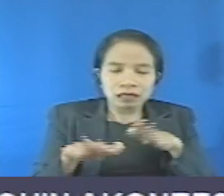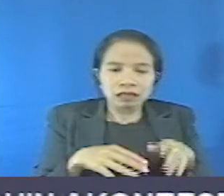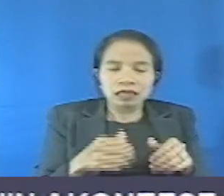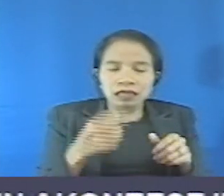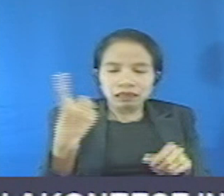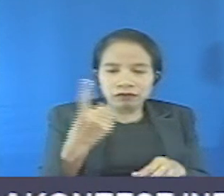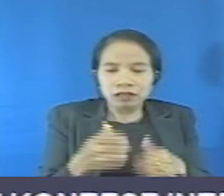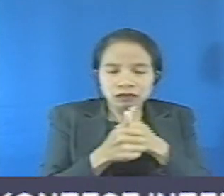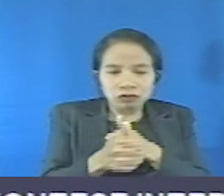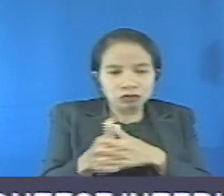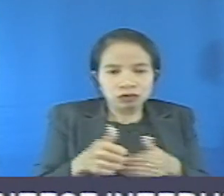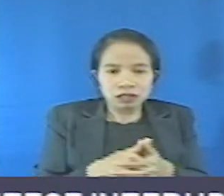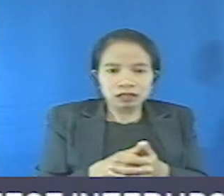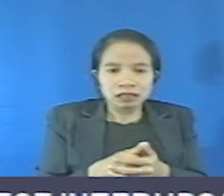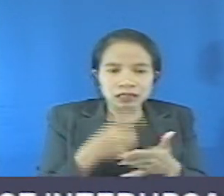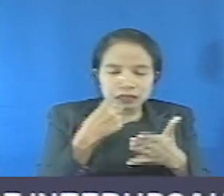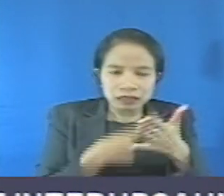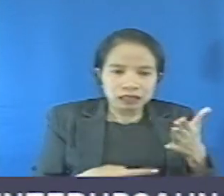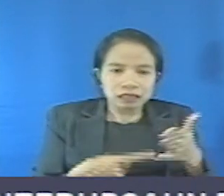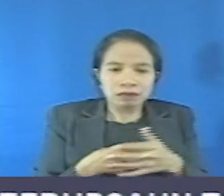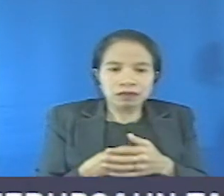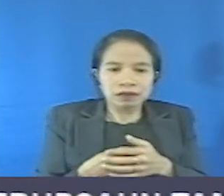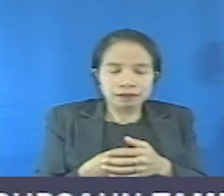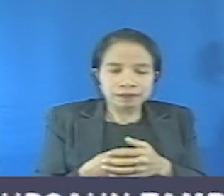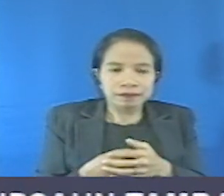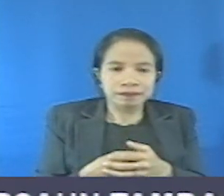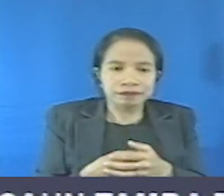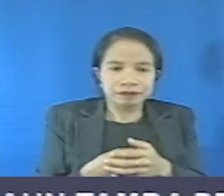ir estándar padrão, né? Maca.